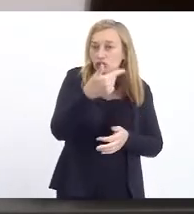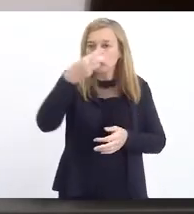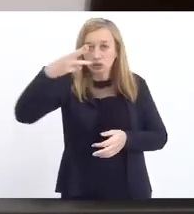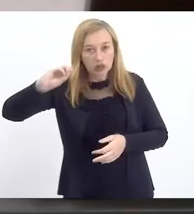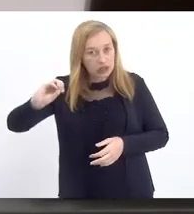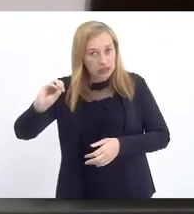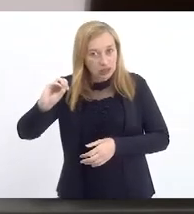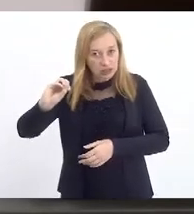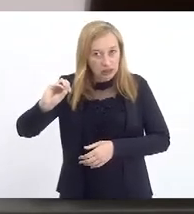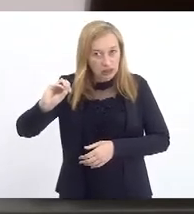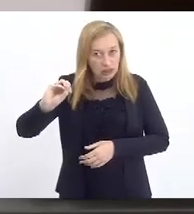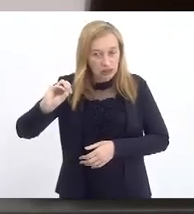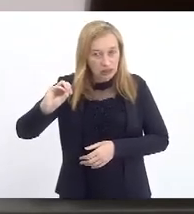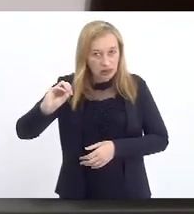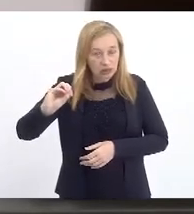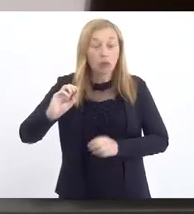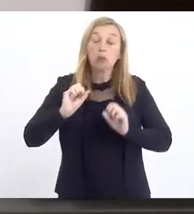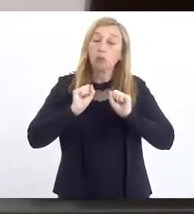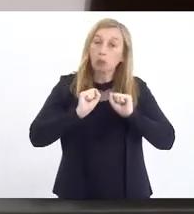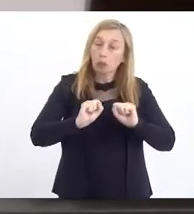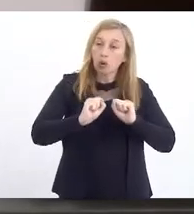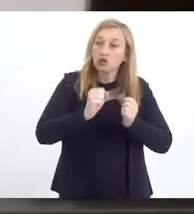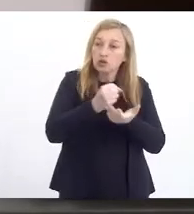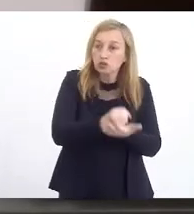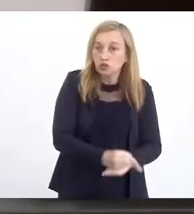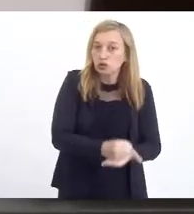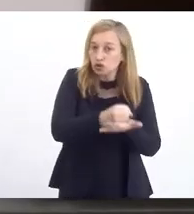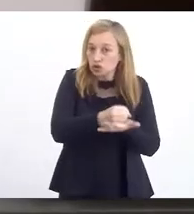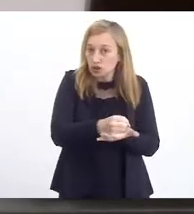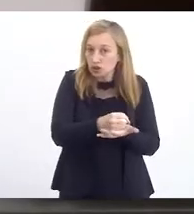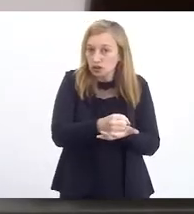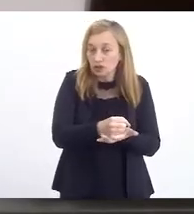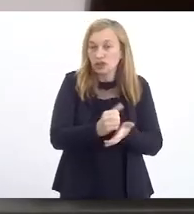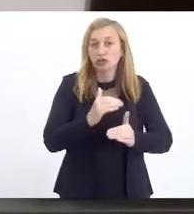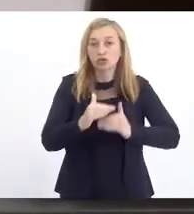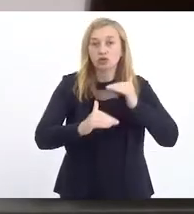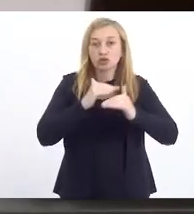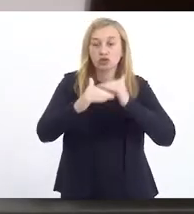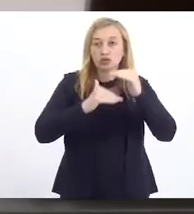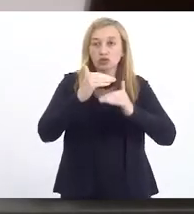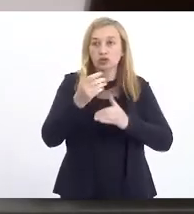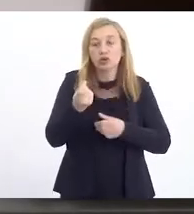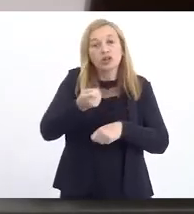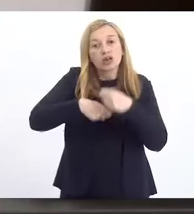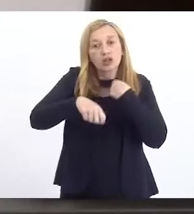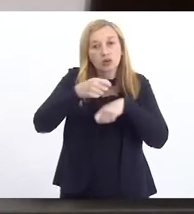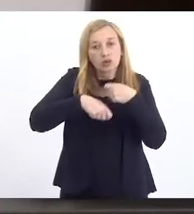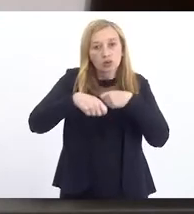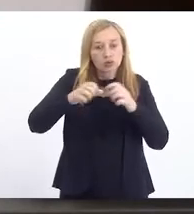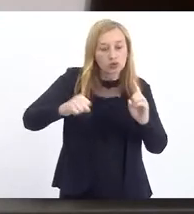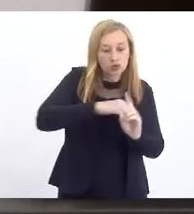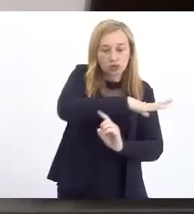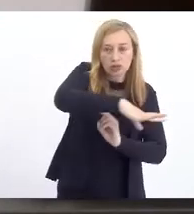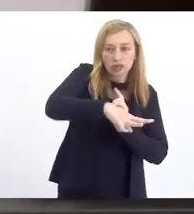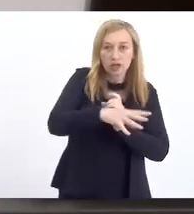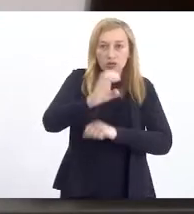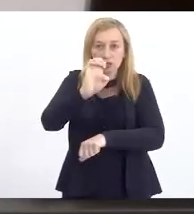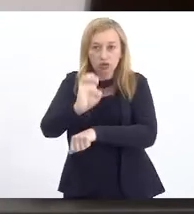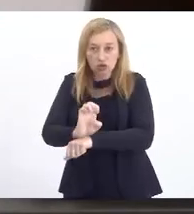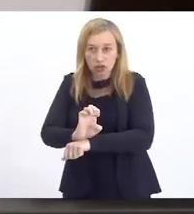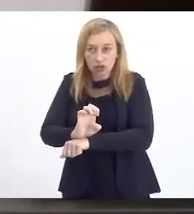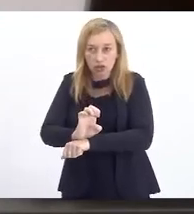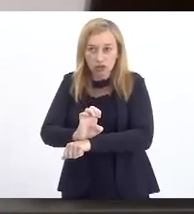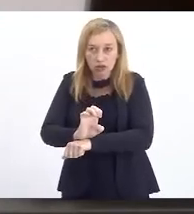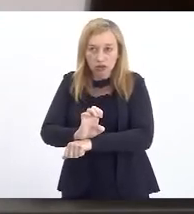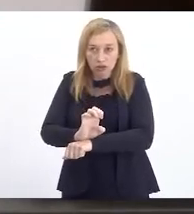2030, possam sustentar o desenvolvimento econômico e social do Estado